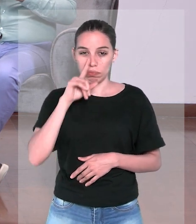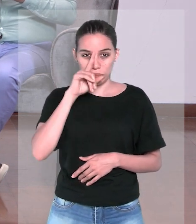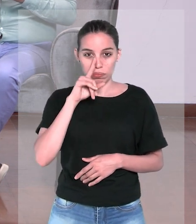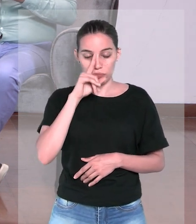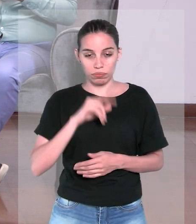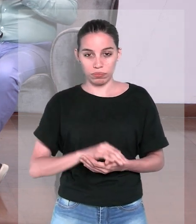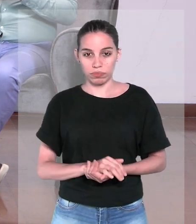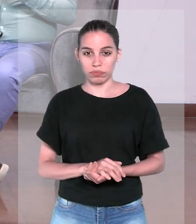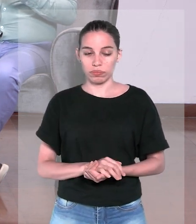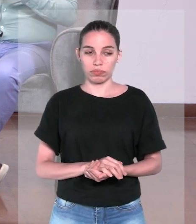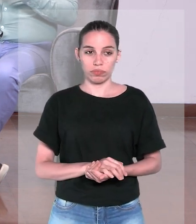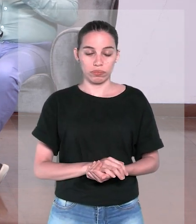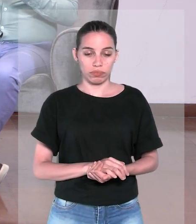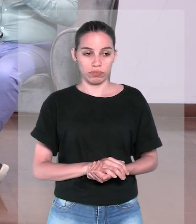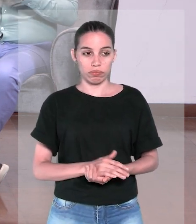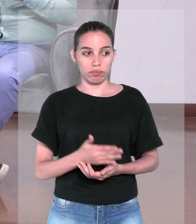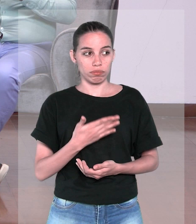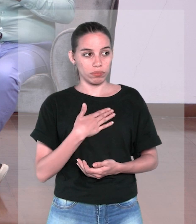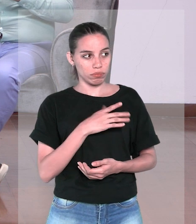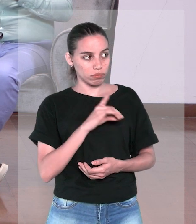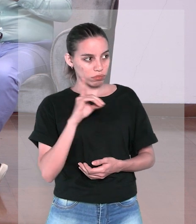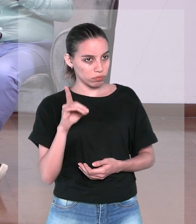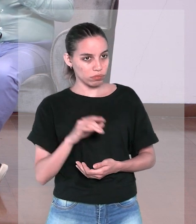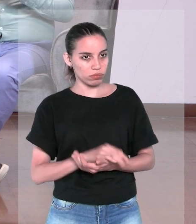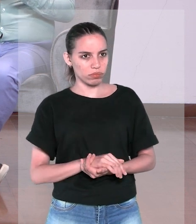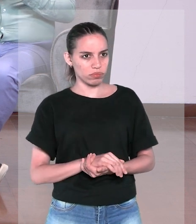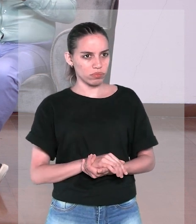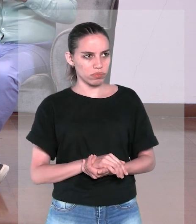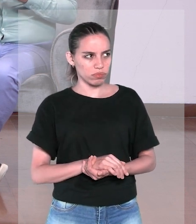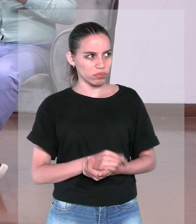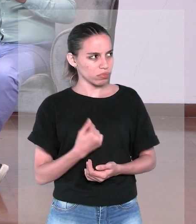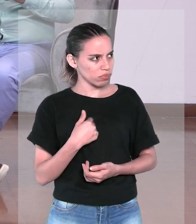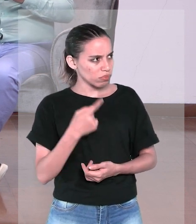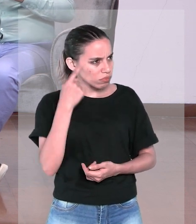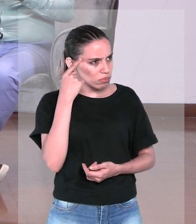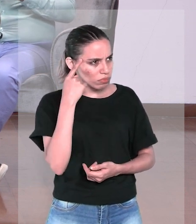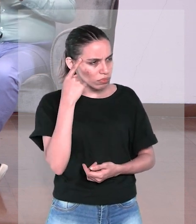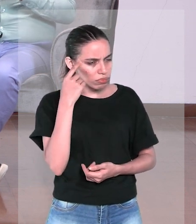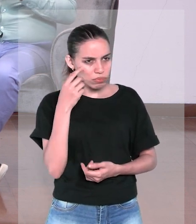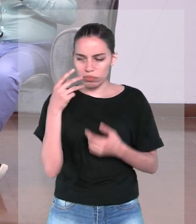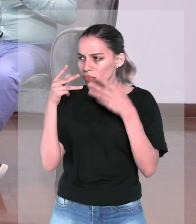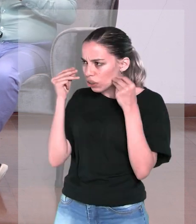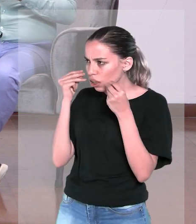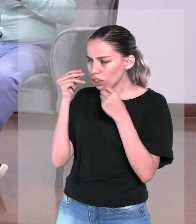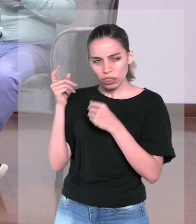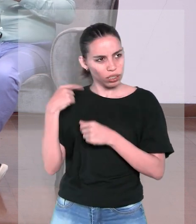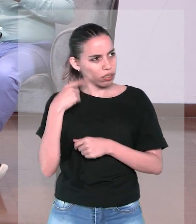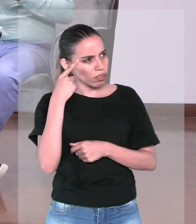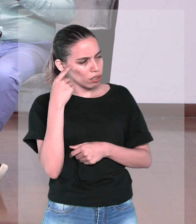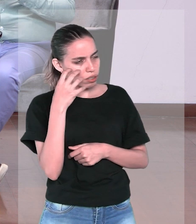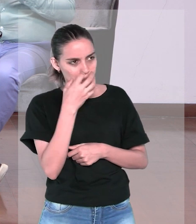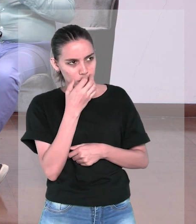extremamente perverso e um ego demasiadamente fragilizado. Se eu quiser fazer uma análise psicanalítica, se eu quiser fazer um recorte do ponto de